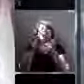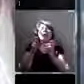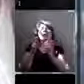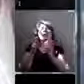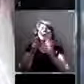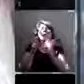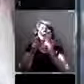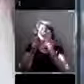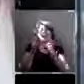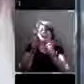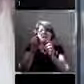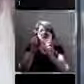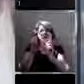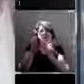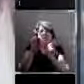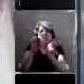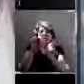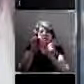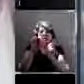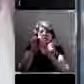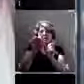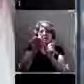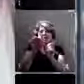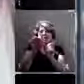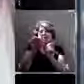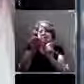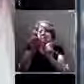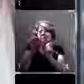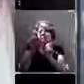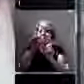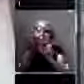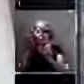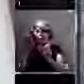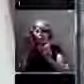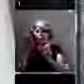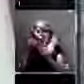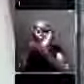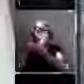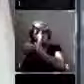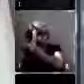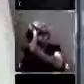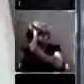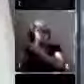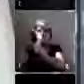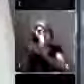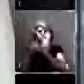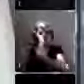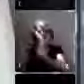da planta, 95, ali, rasteira, arbusto, árvore, flores, e tem um E sobrando ali.